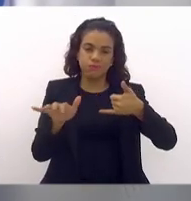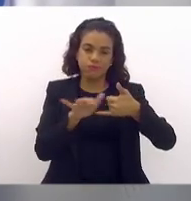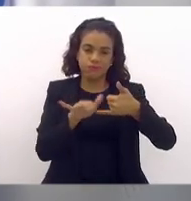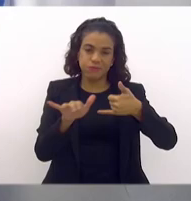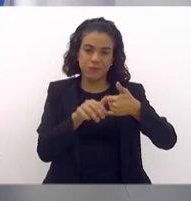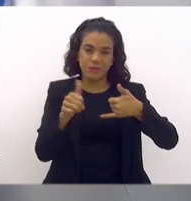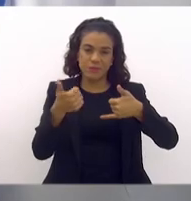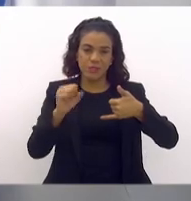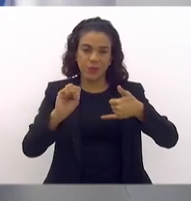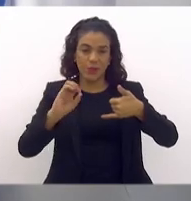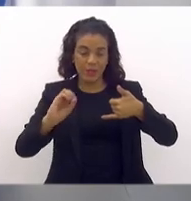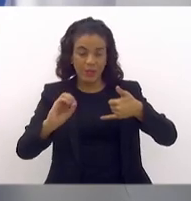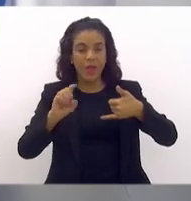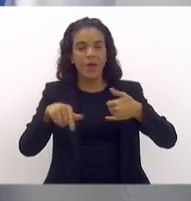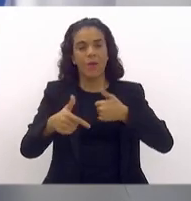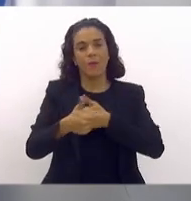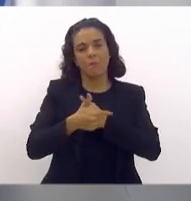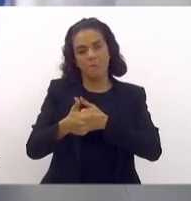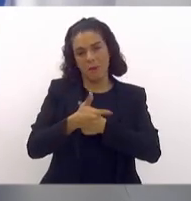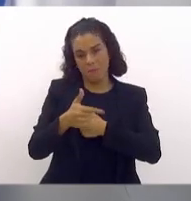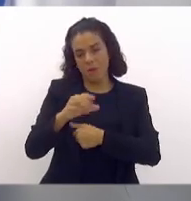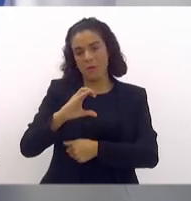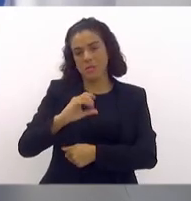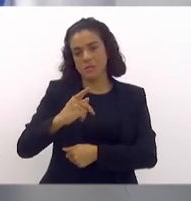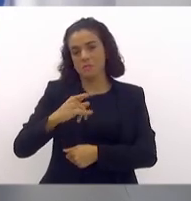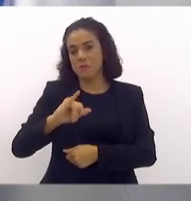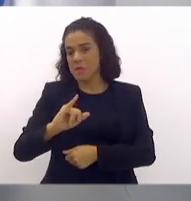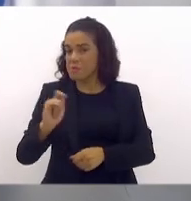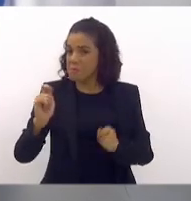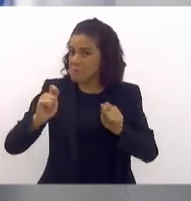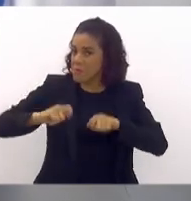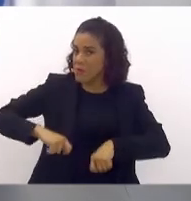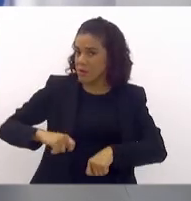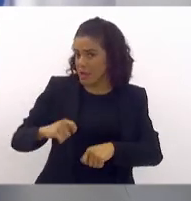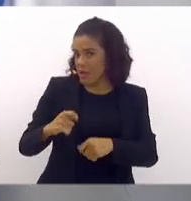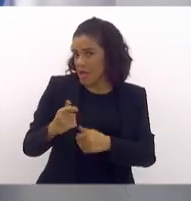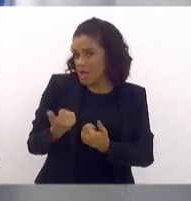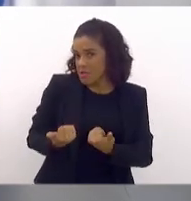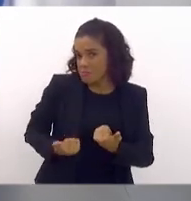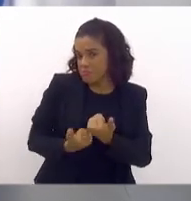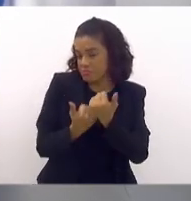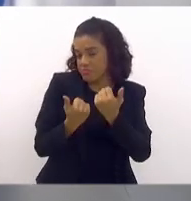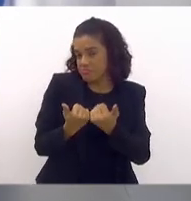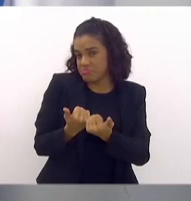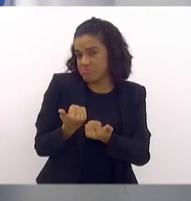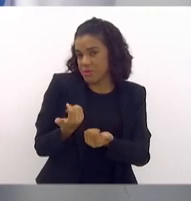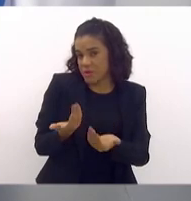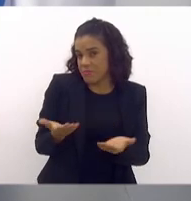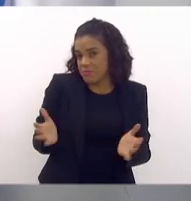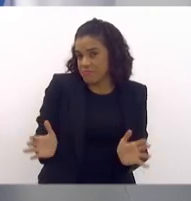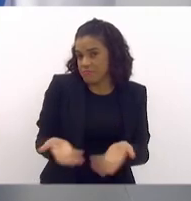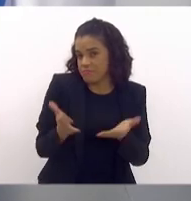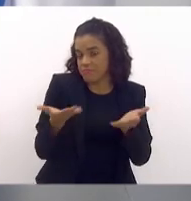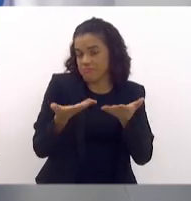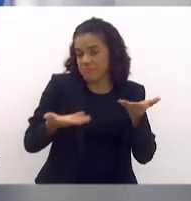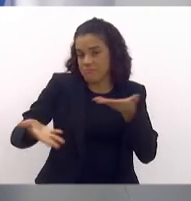fosse interessante, fosse um papel até que essa CPI pudesse estar desenvolvendo, né? De